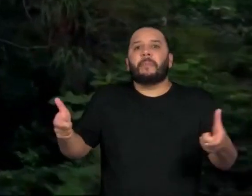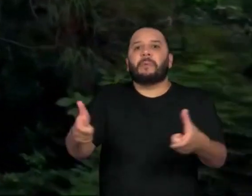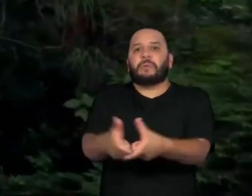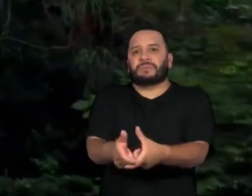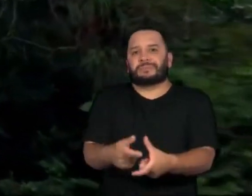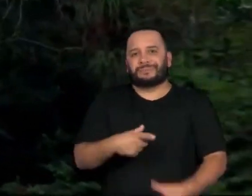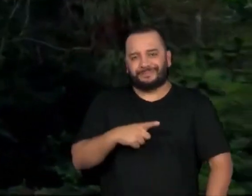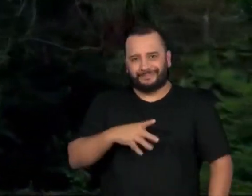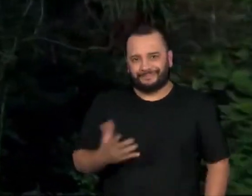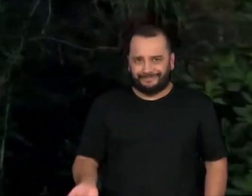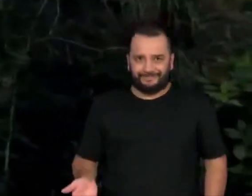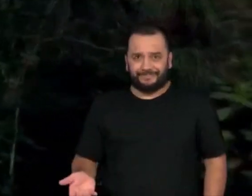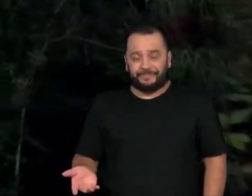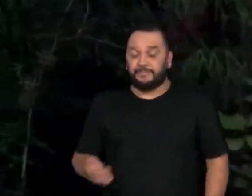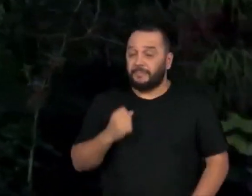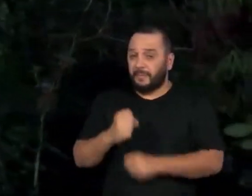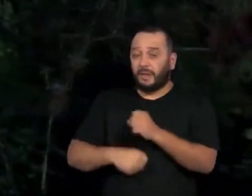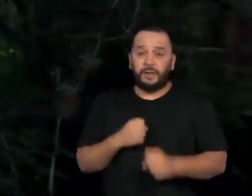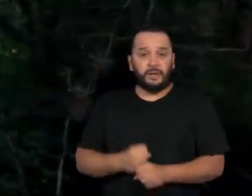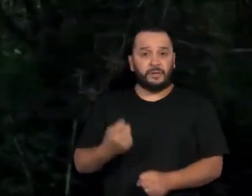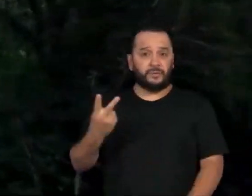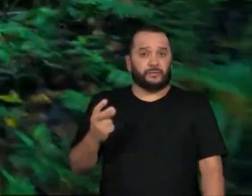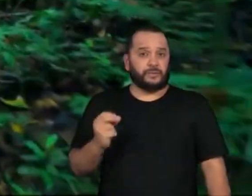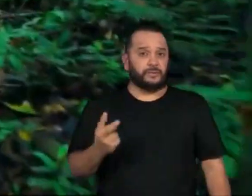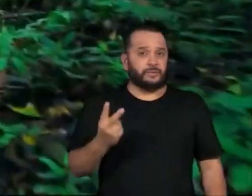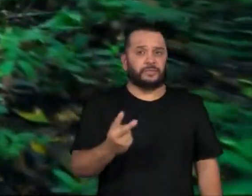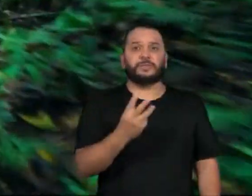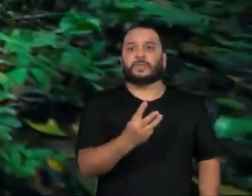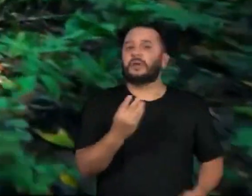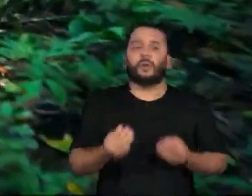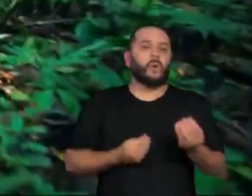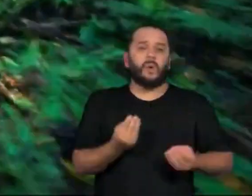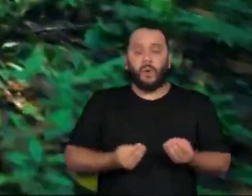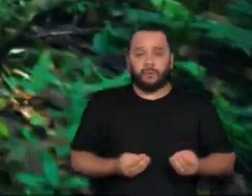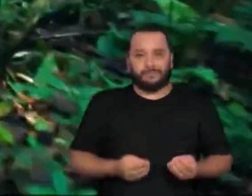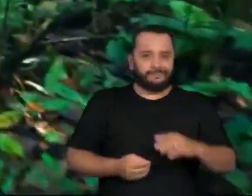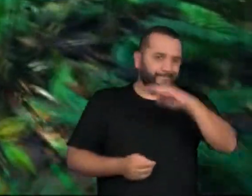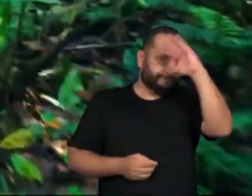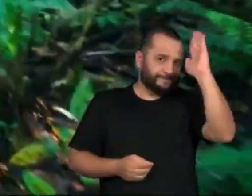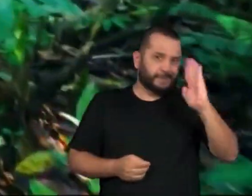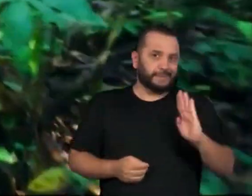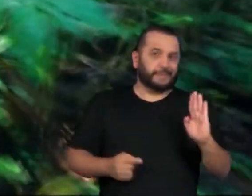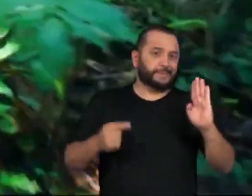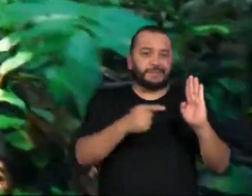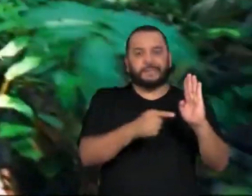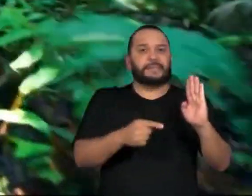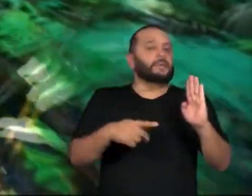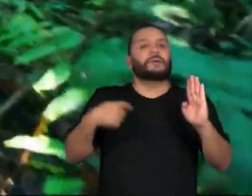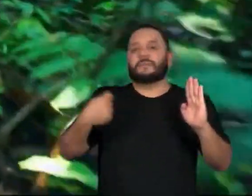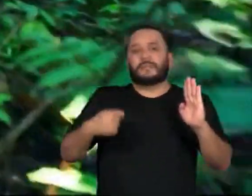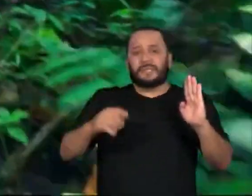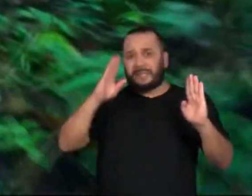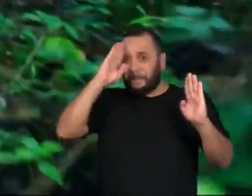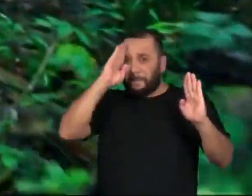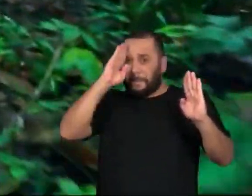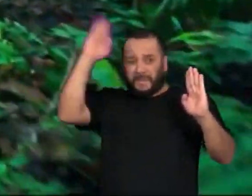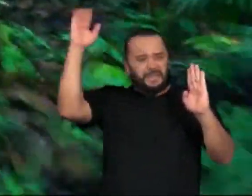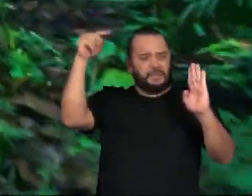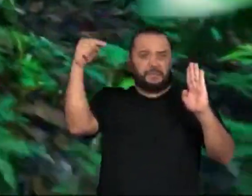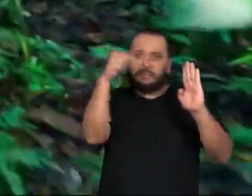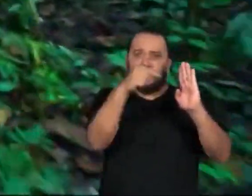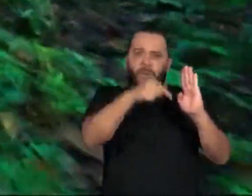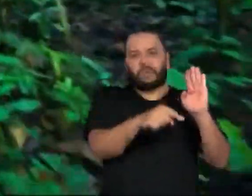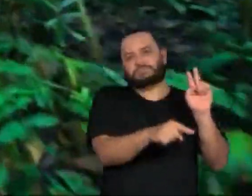O que esperar para 2023? O Brasil deve voltar ao protagonismo da cena